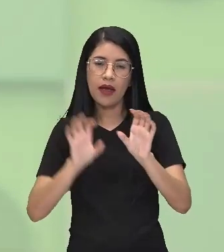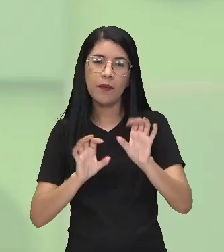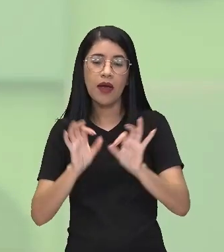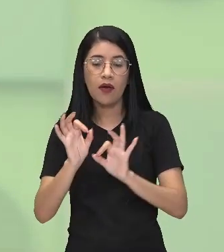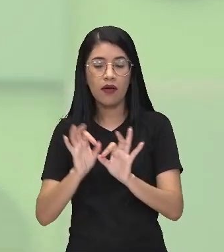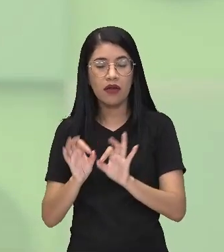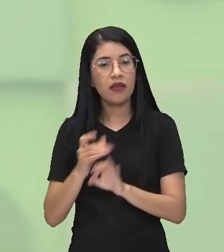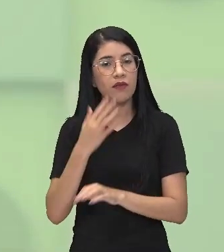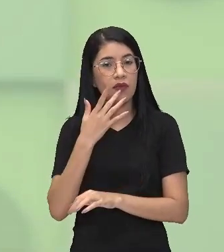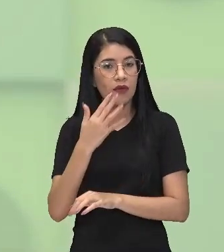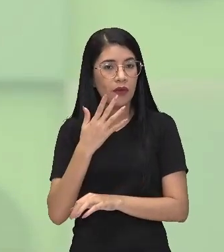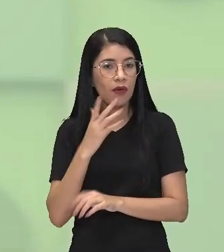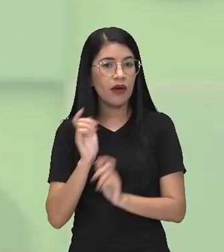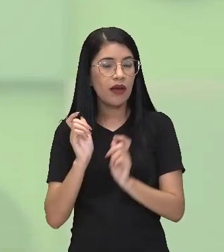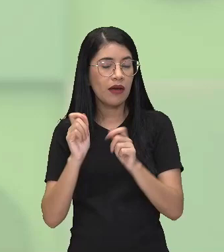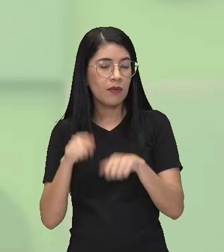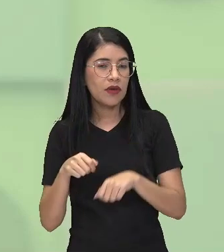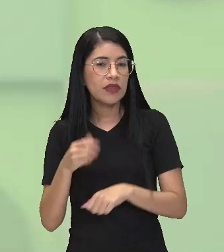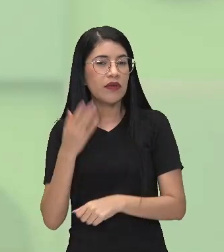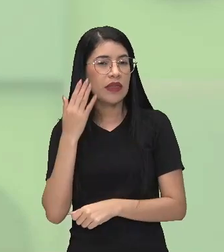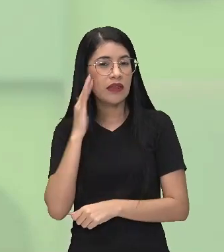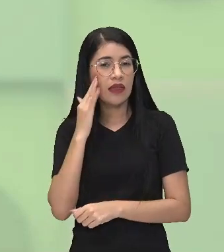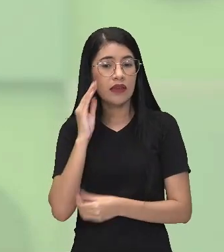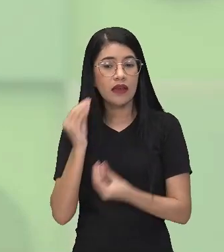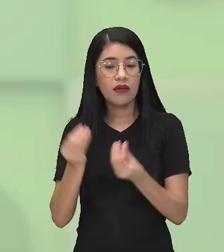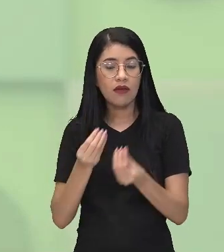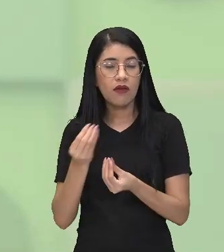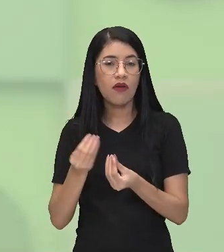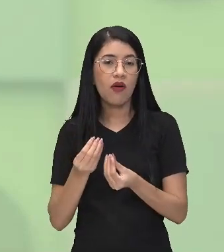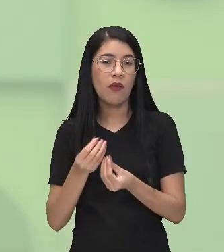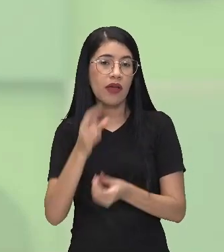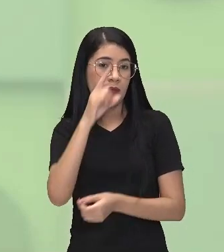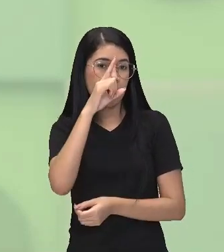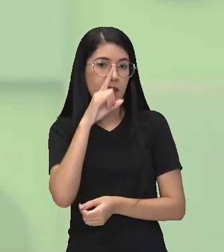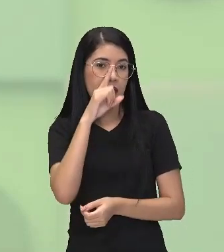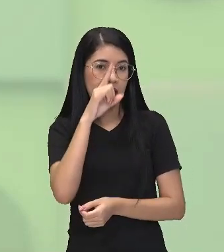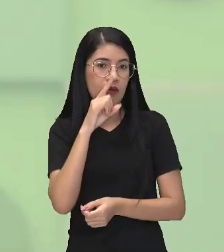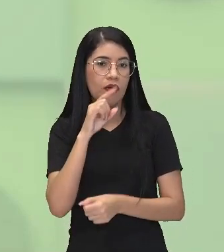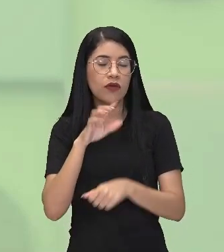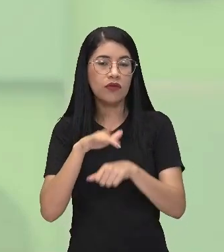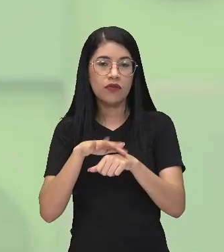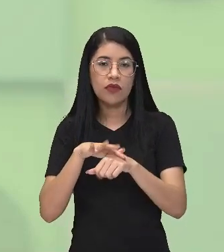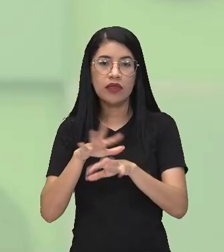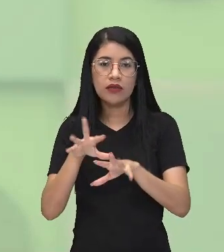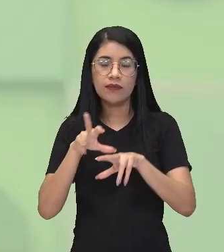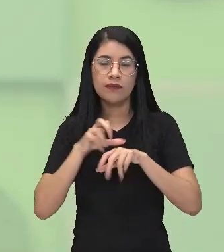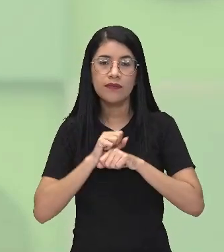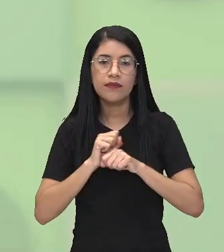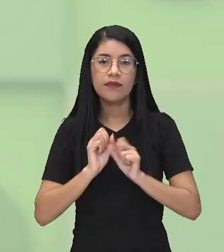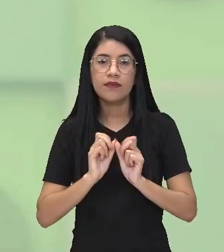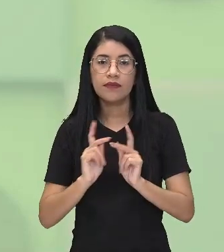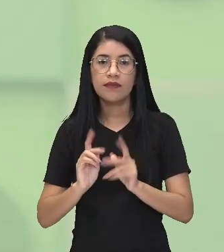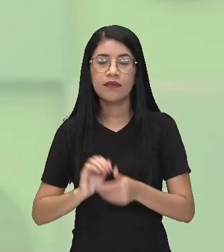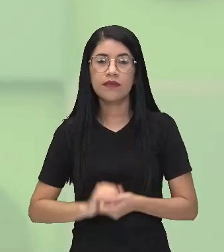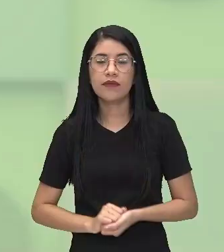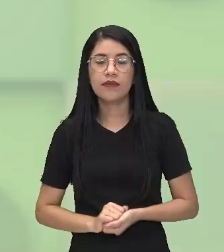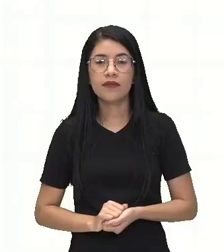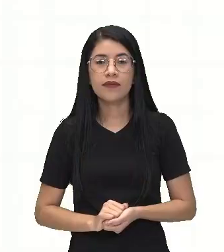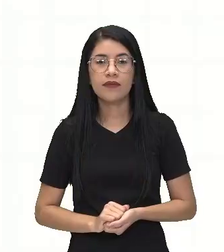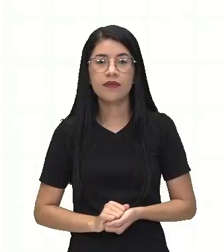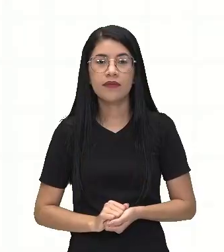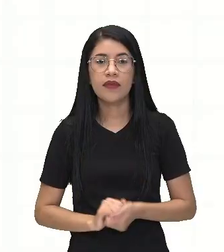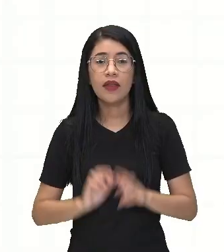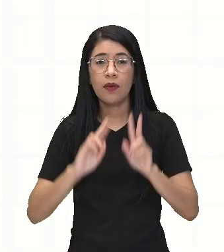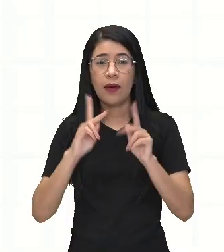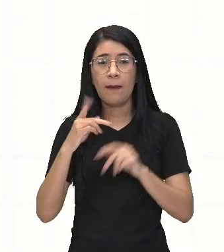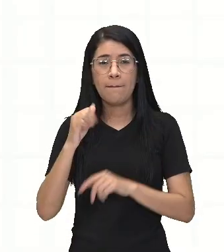ou permite analisar o risco de se adoecer daquelas doenças, tá bom? Vamos agora sobre